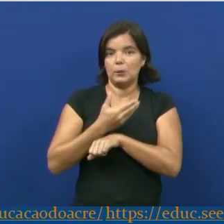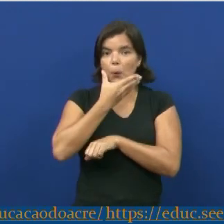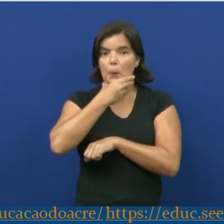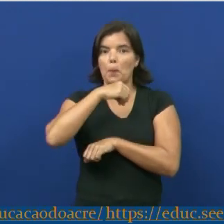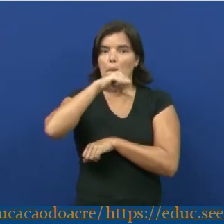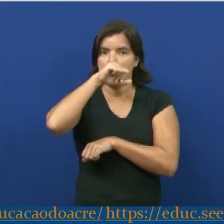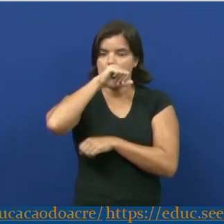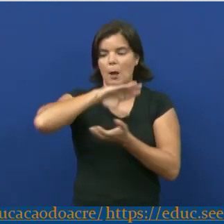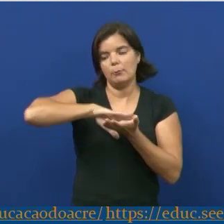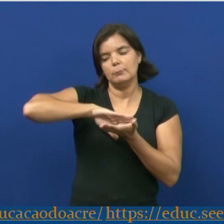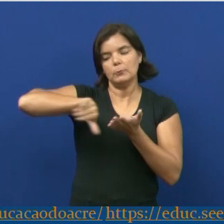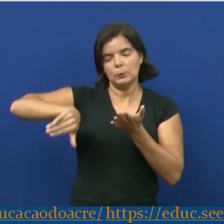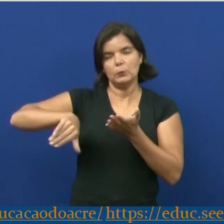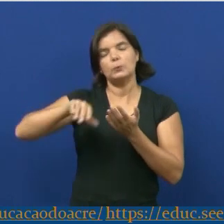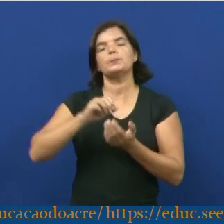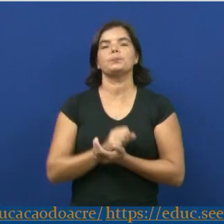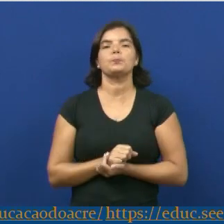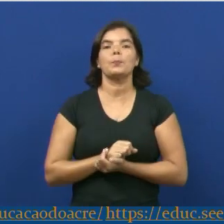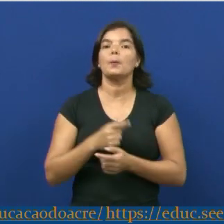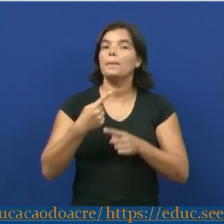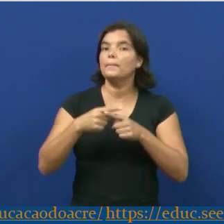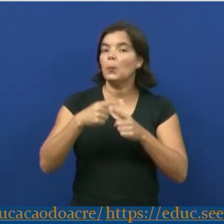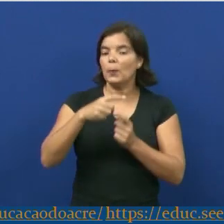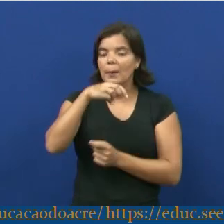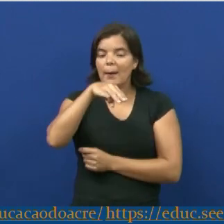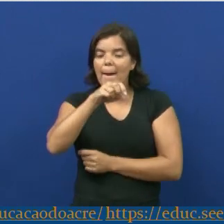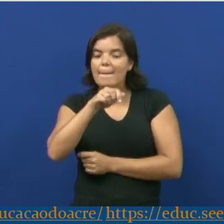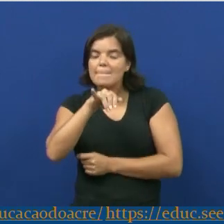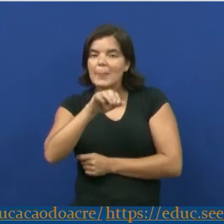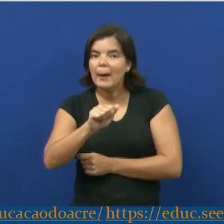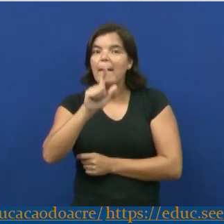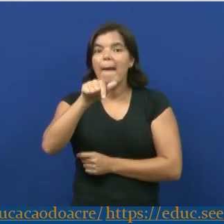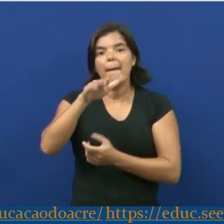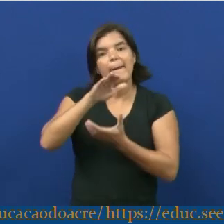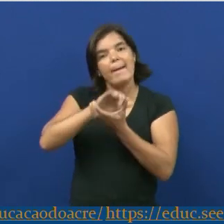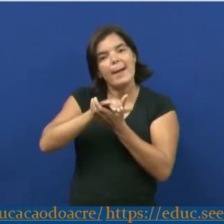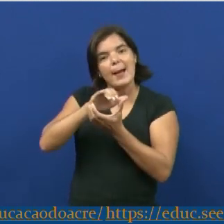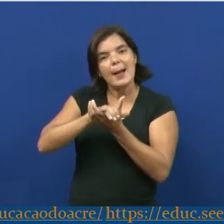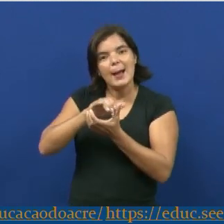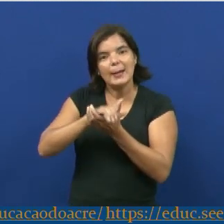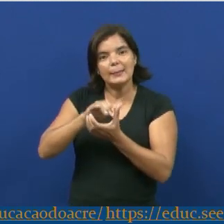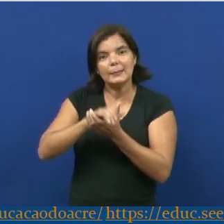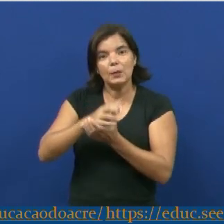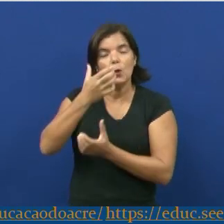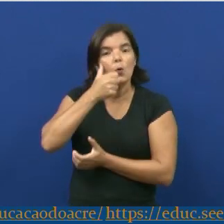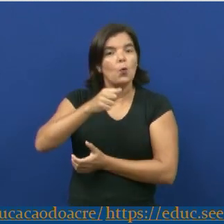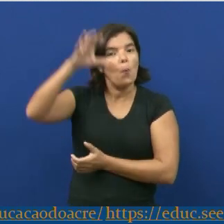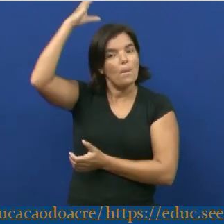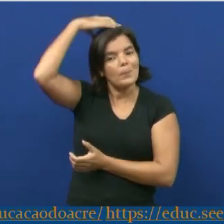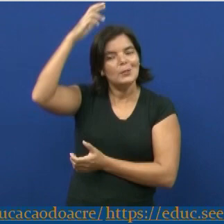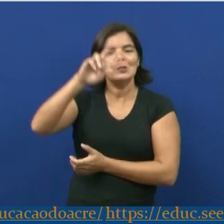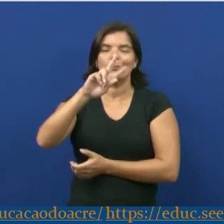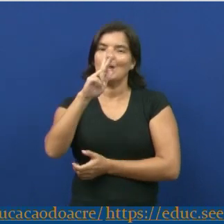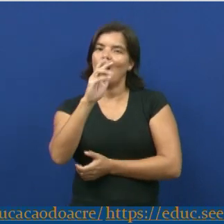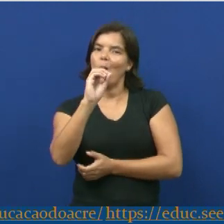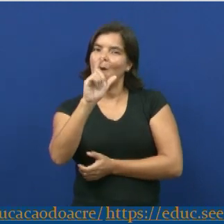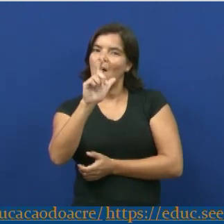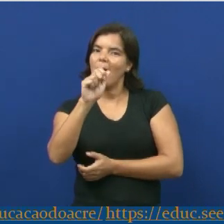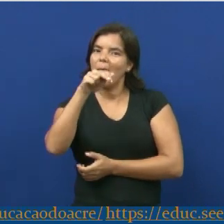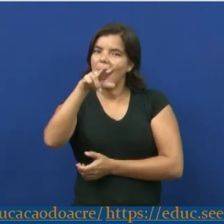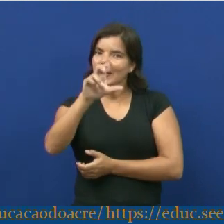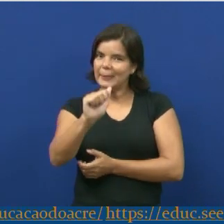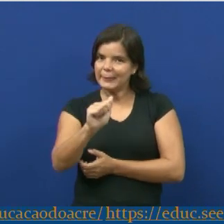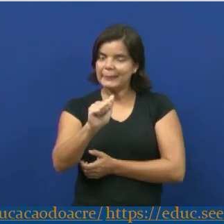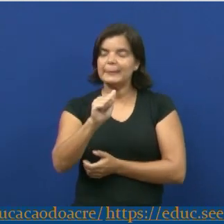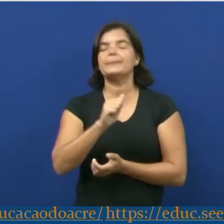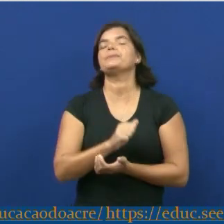pai seria retirado do poder. Isso porque a Maria, ela era casada com o príncipe da Holanda, né? O herdeiro, Guilherme